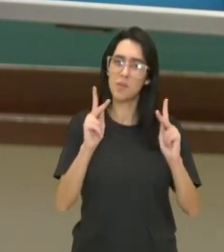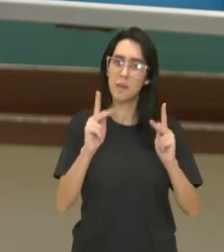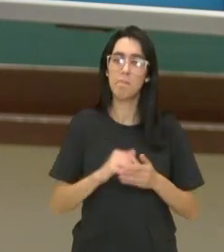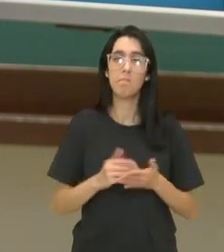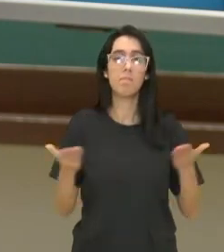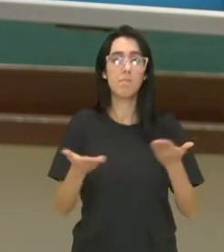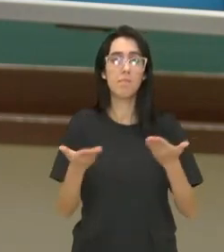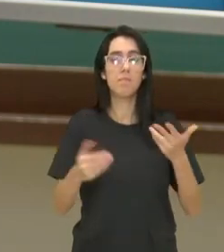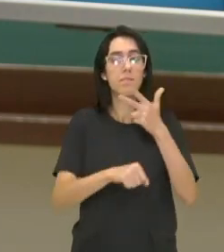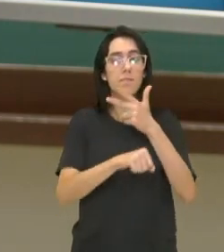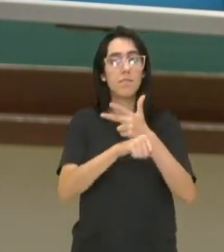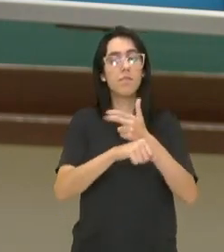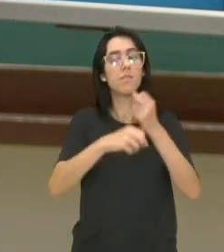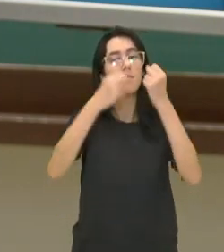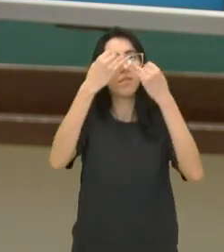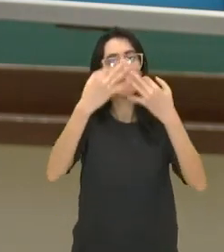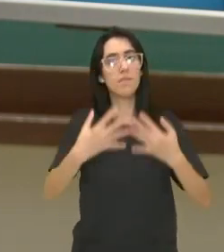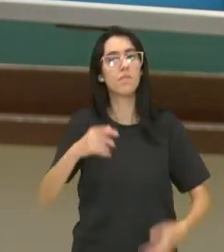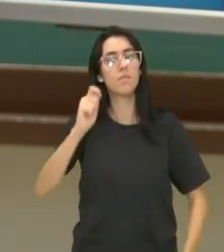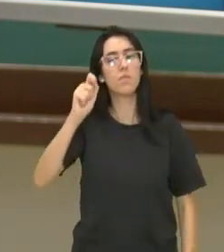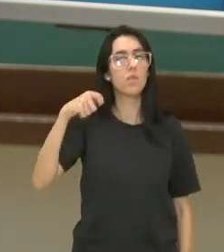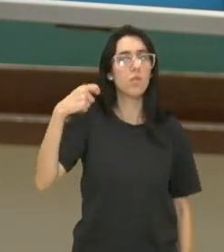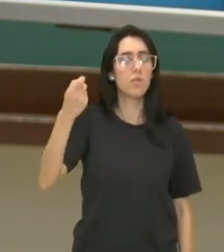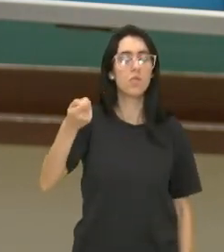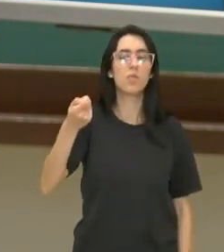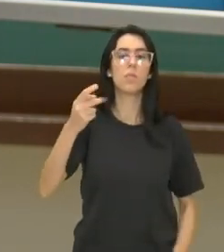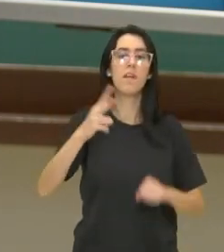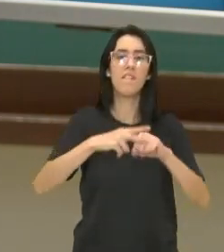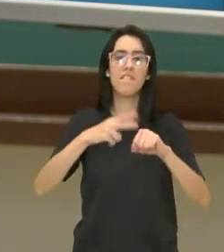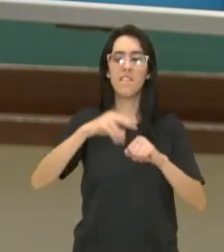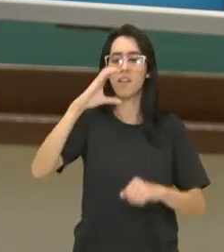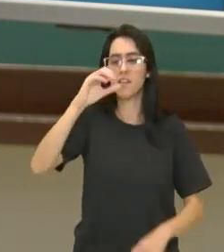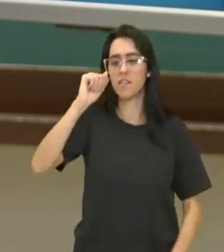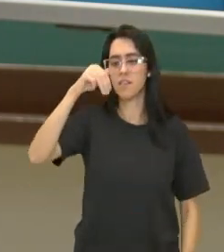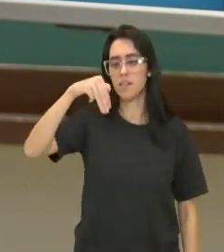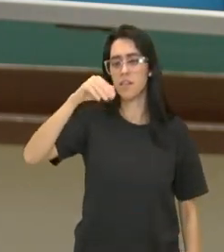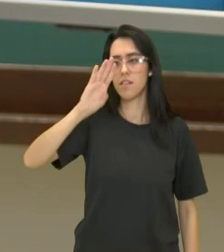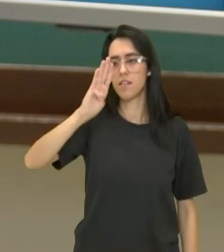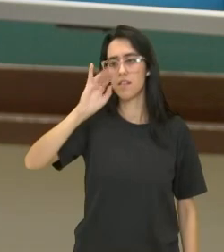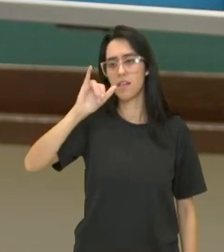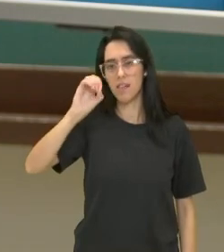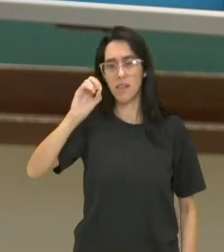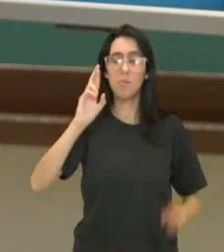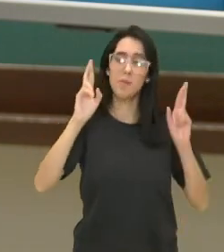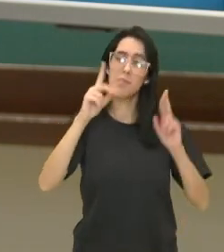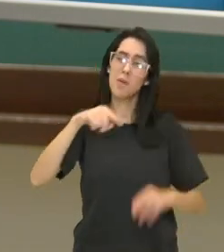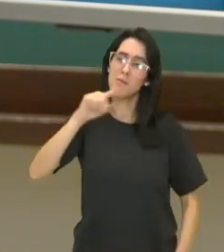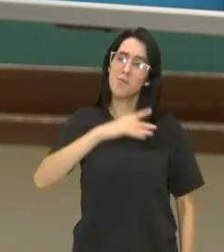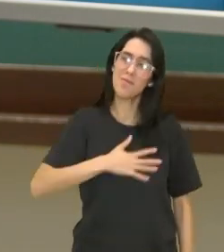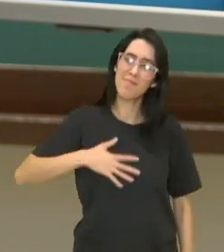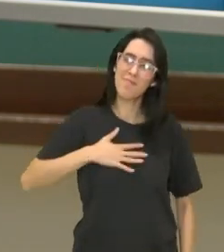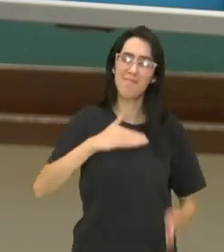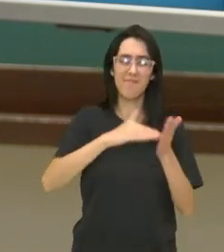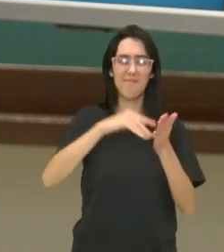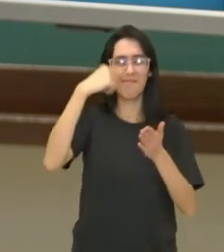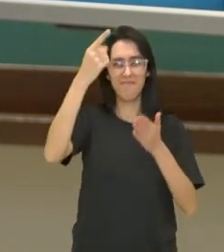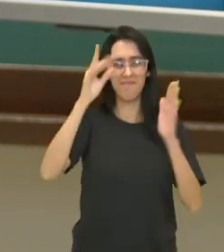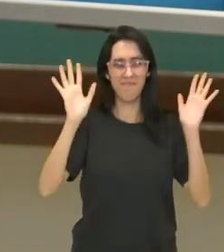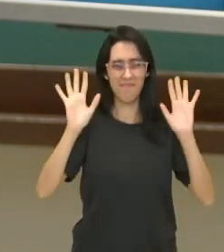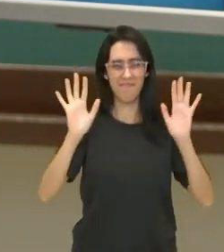neste vídeo nós falamos sobre verbo de câmbio espero que vocês tenham gostado